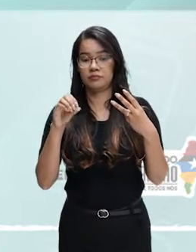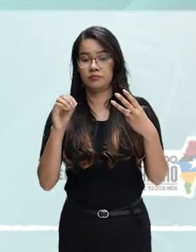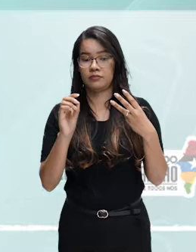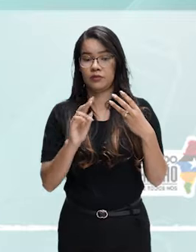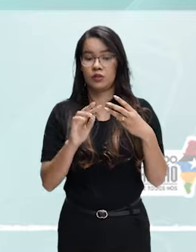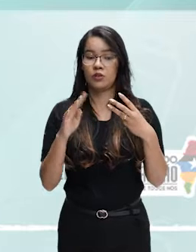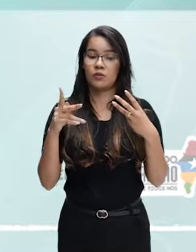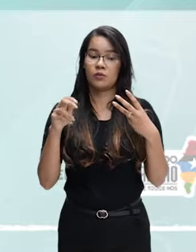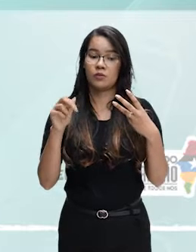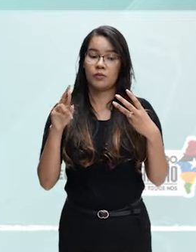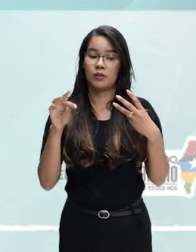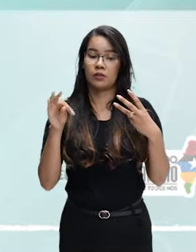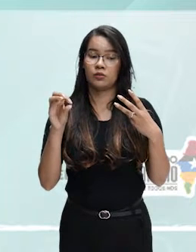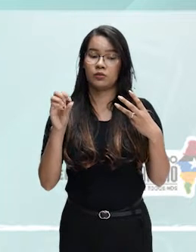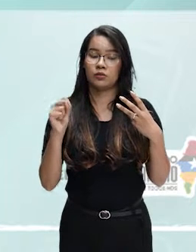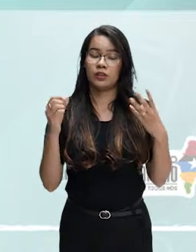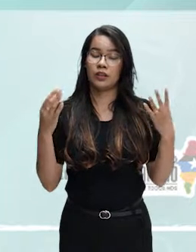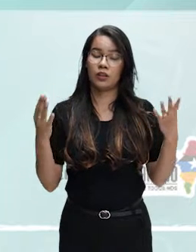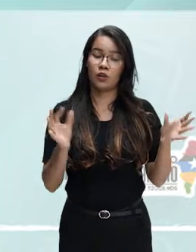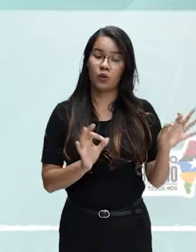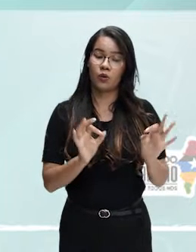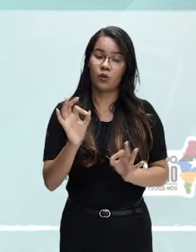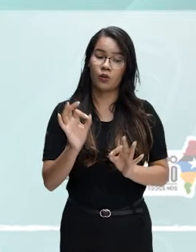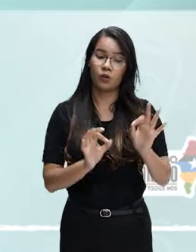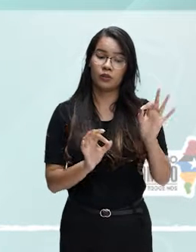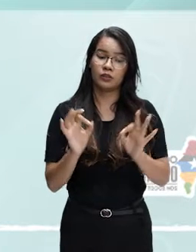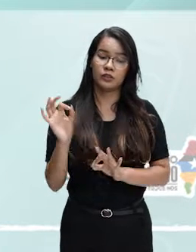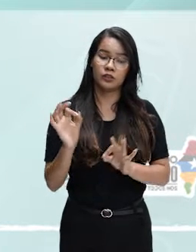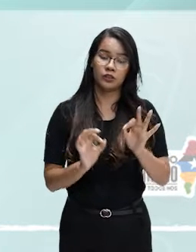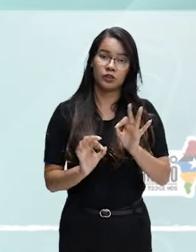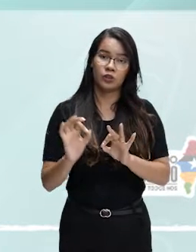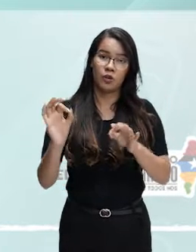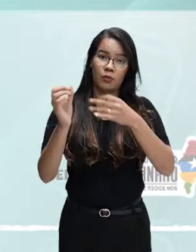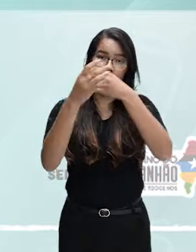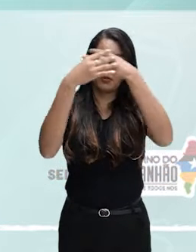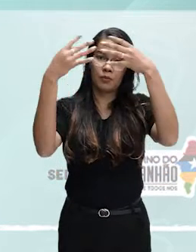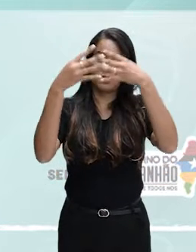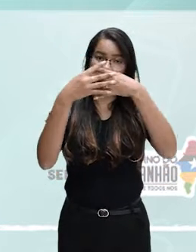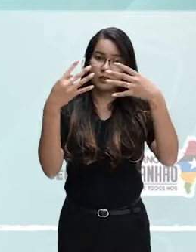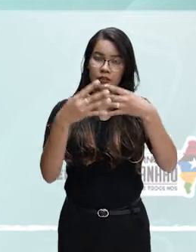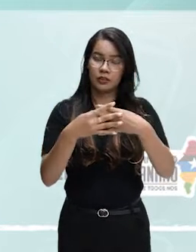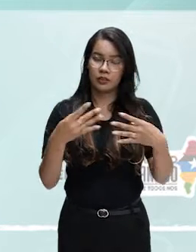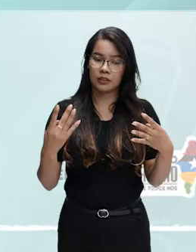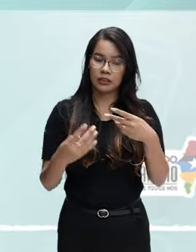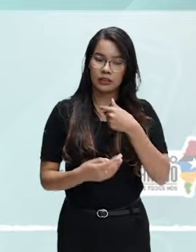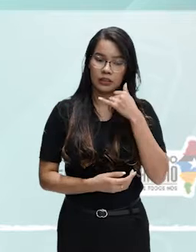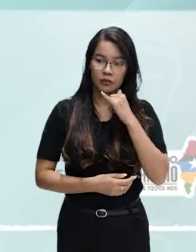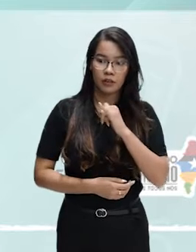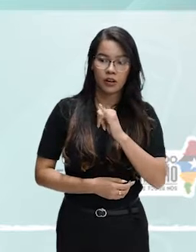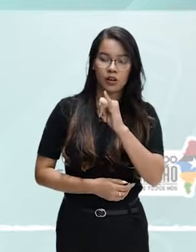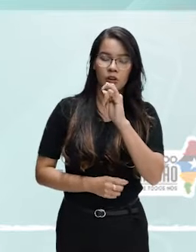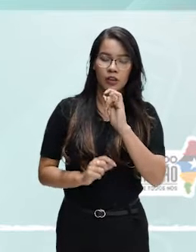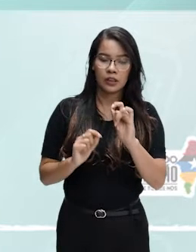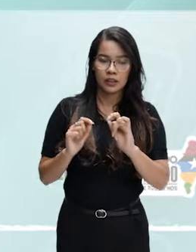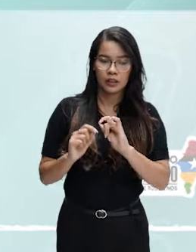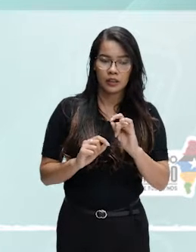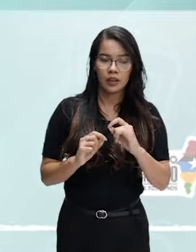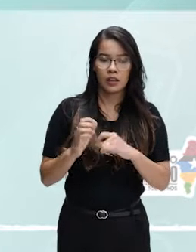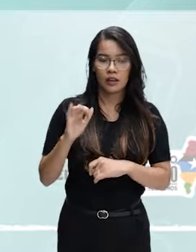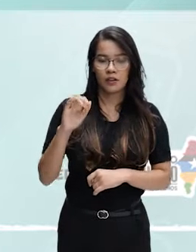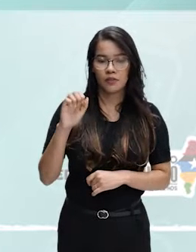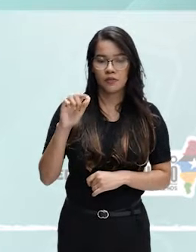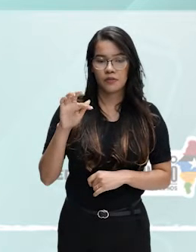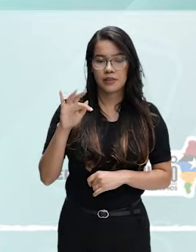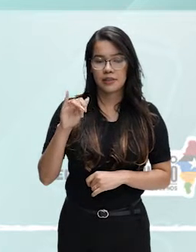organizou esses critérios através de uma tabela. E ele falou que a eficiência é o produto do tempo